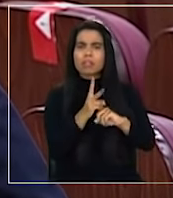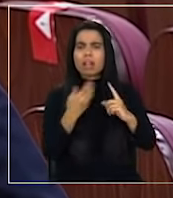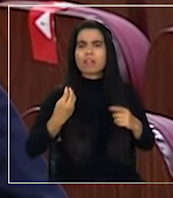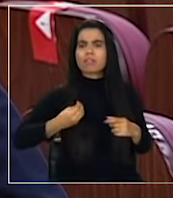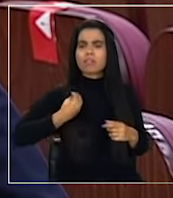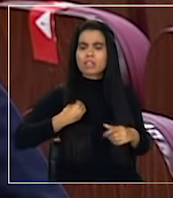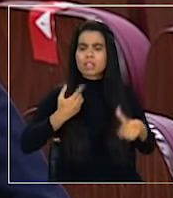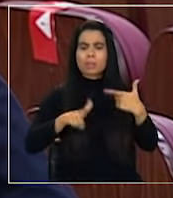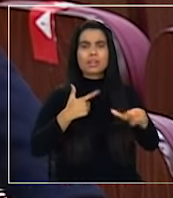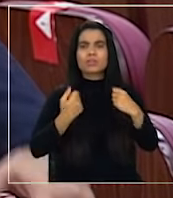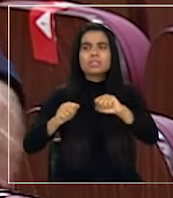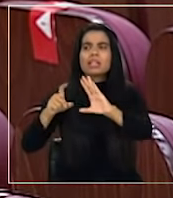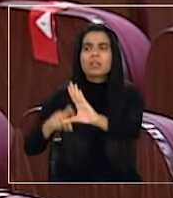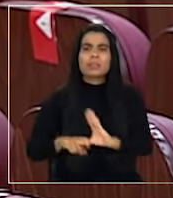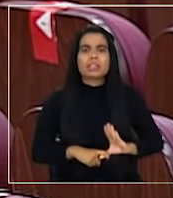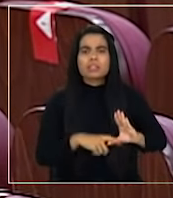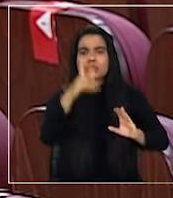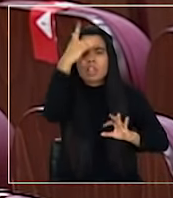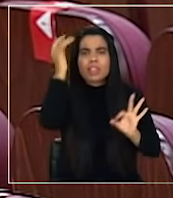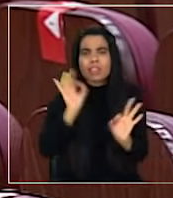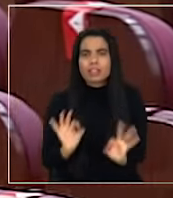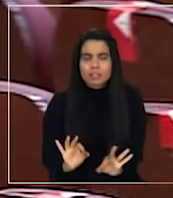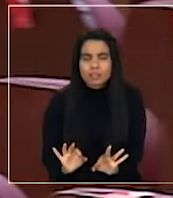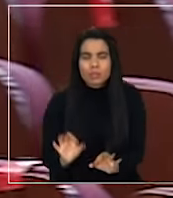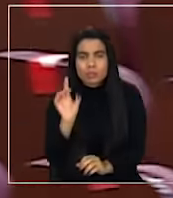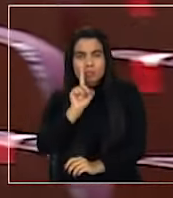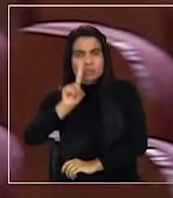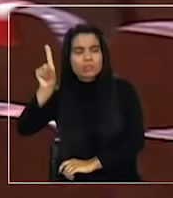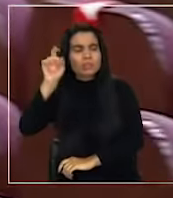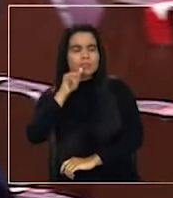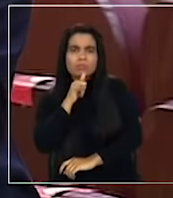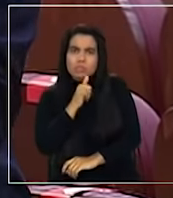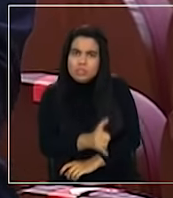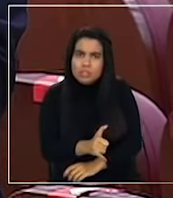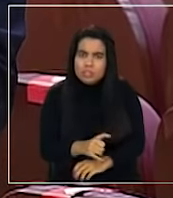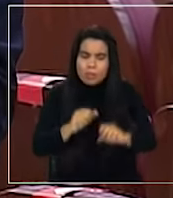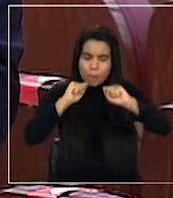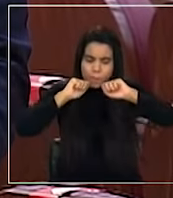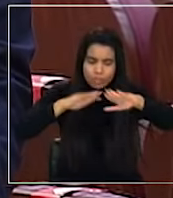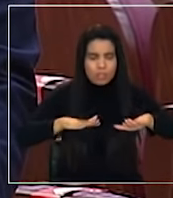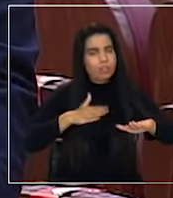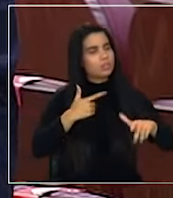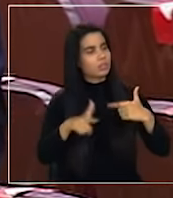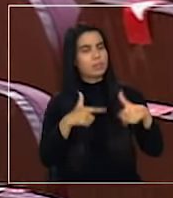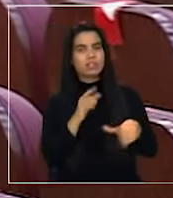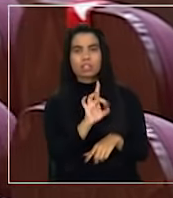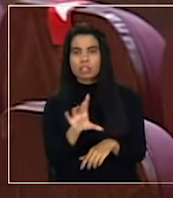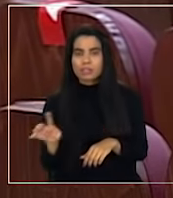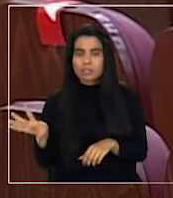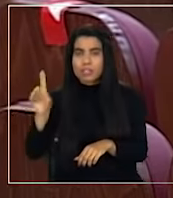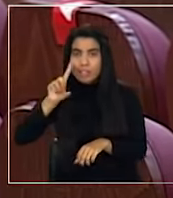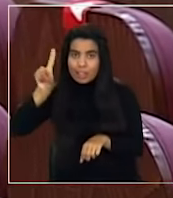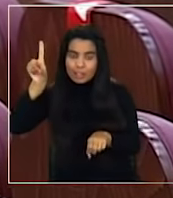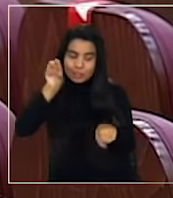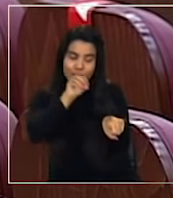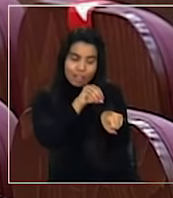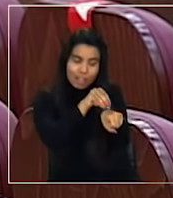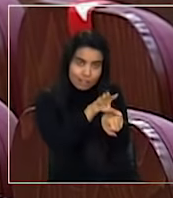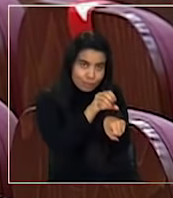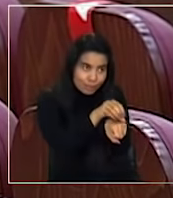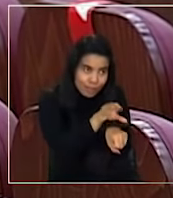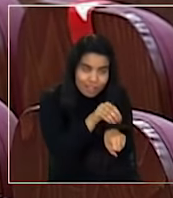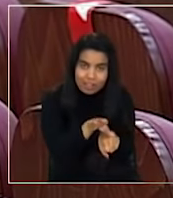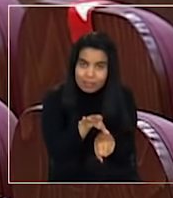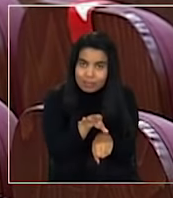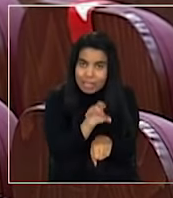de ninguém. Então, quando ele fala, abençoarei as obras de suas mãos, ele já dá a dica, as suas mãos têm que trabalhar, as